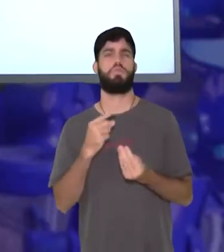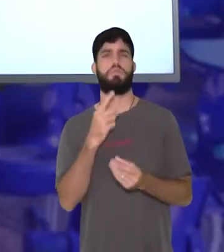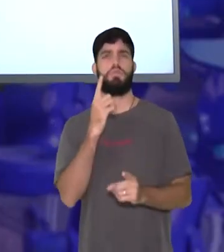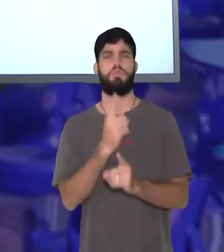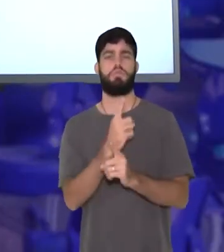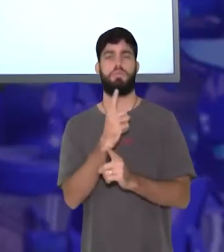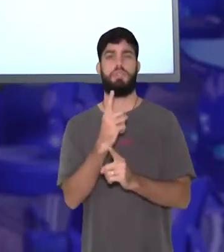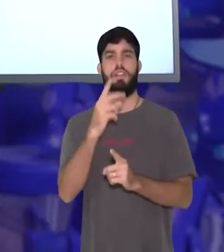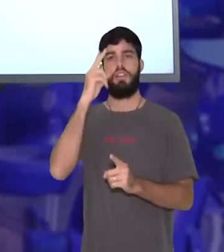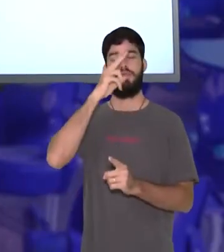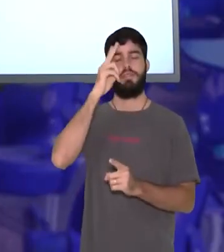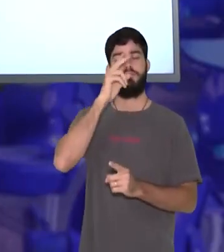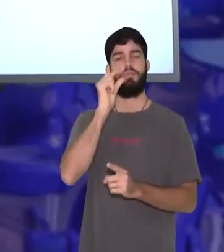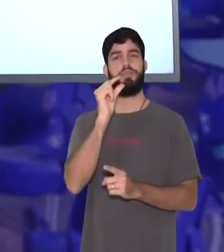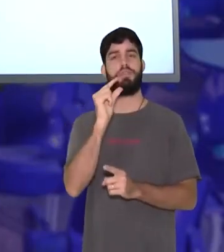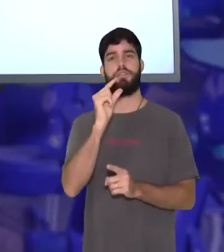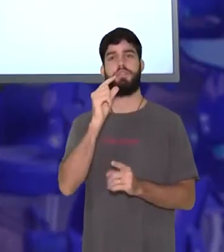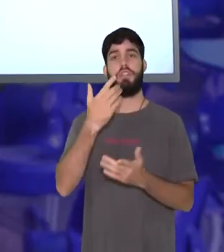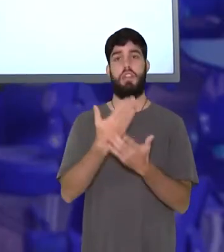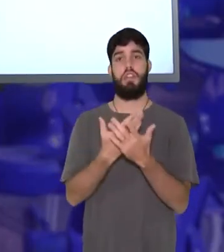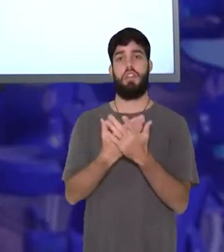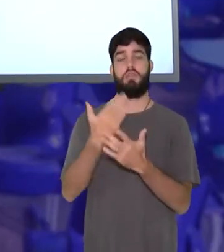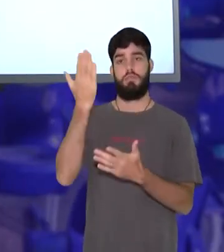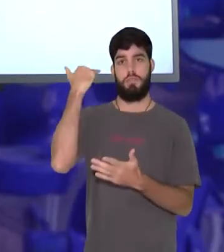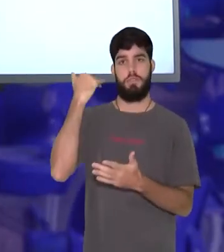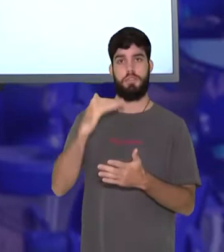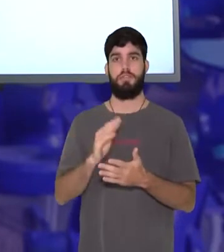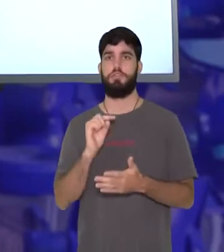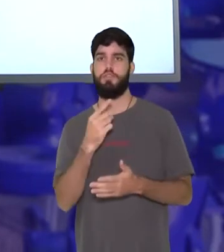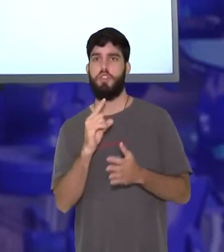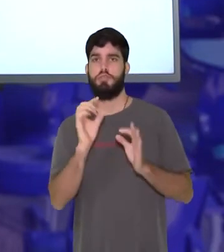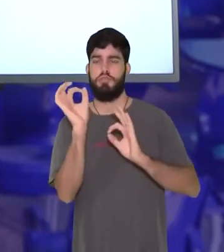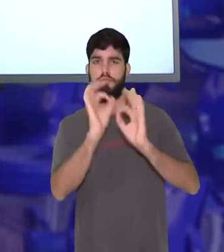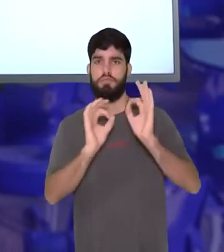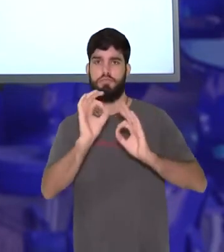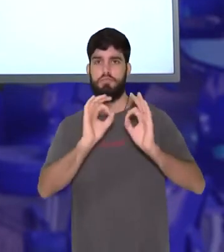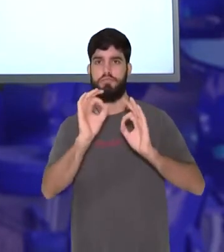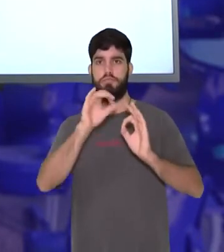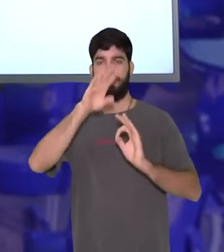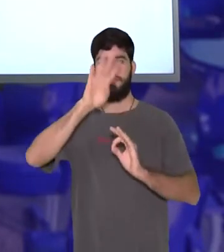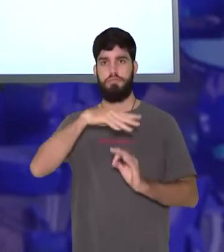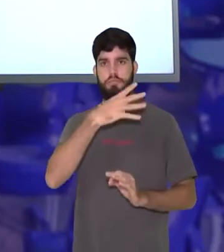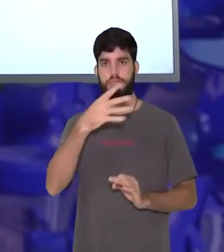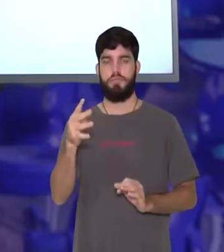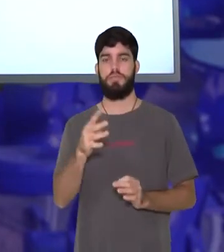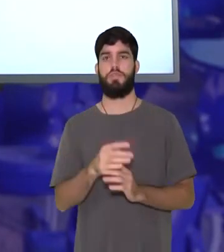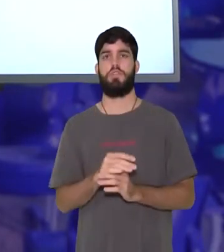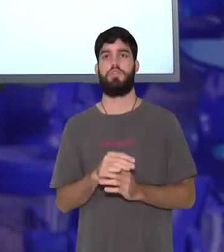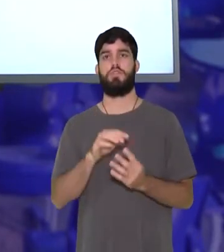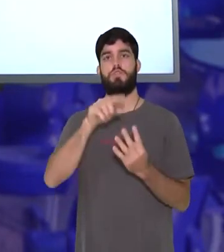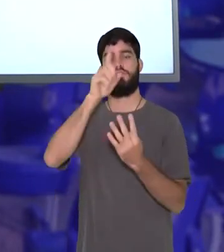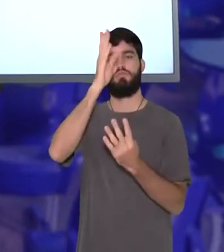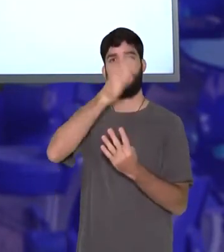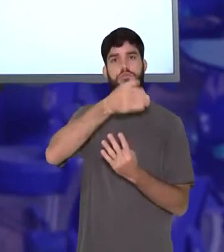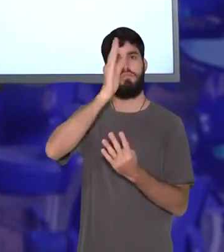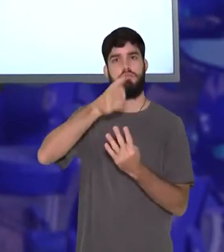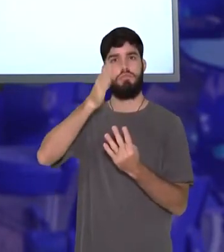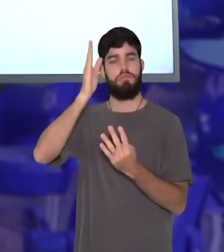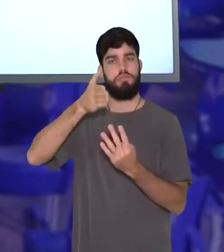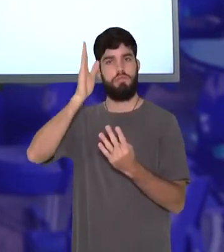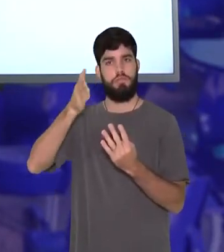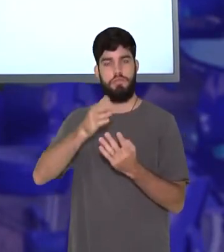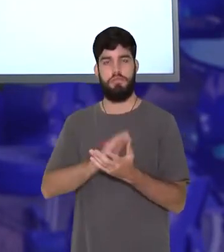recordando um pouquinho da aula passada nós juntamos a seguinte tabela com essas quatro colunas na primeira